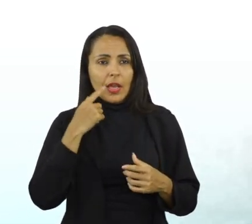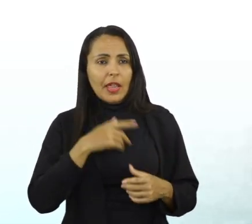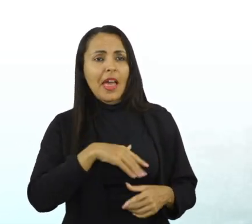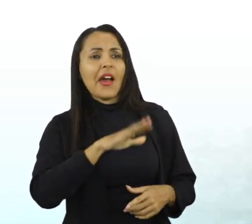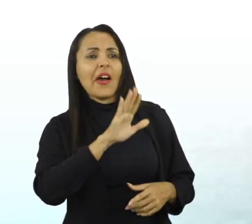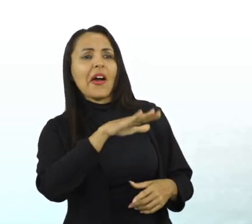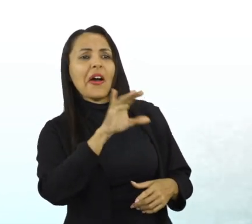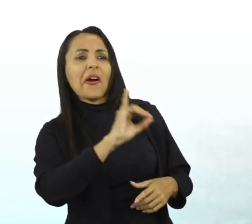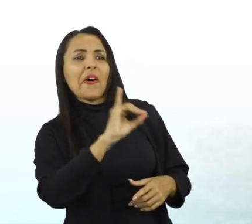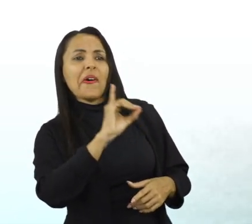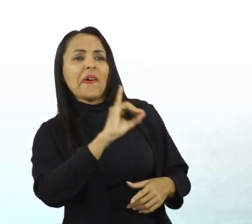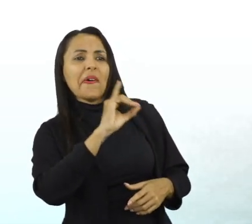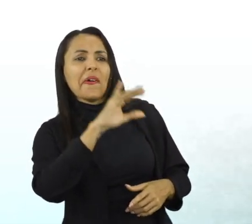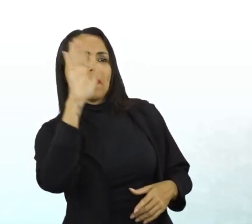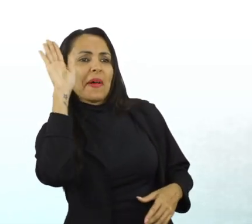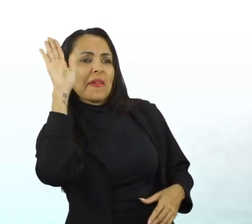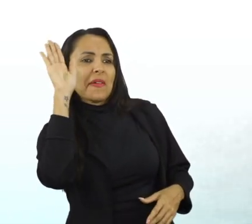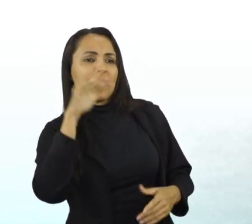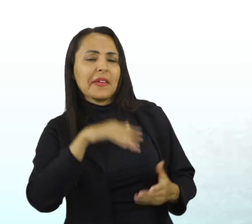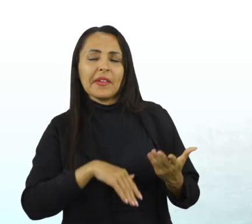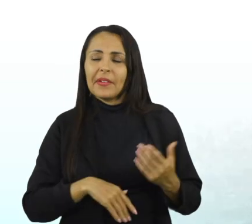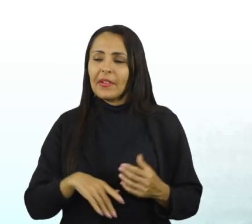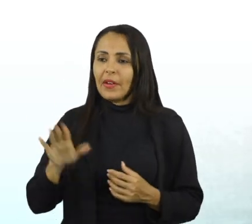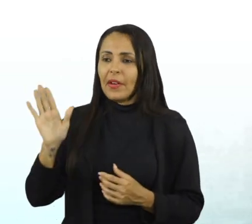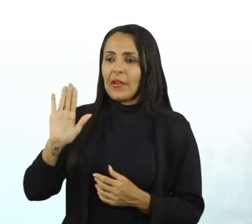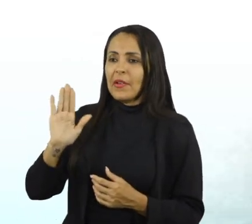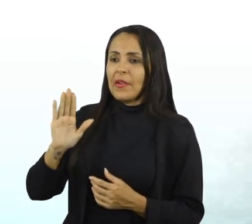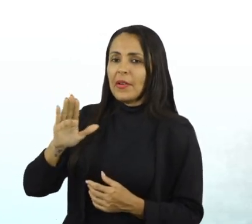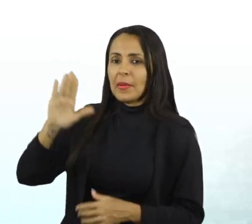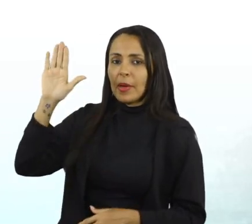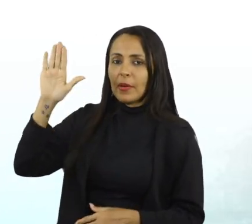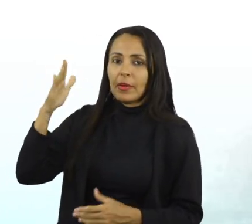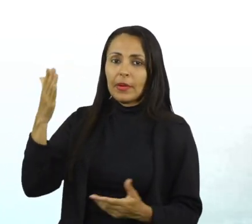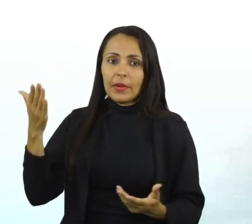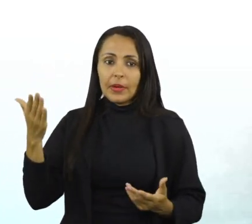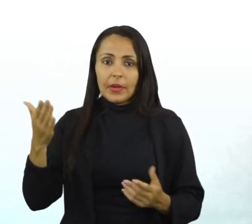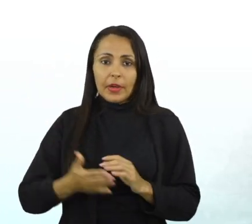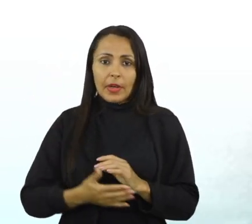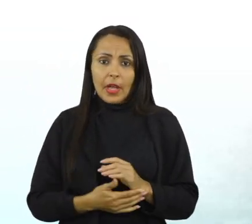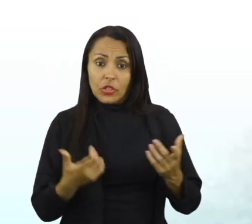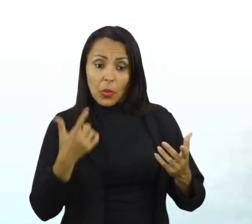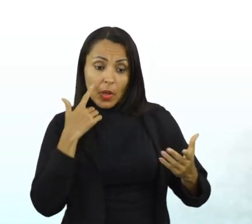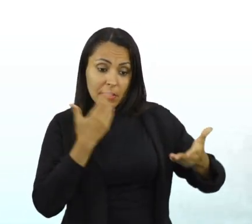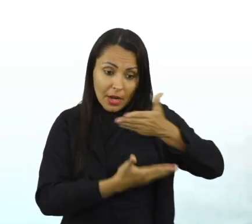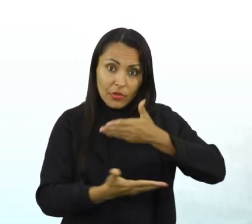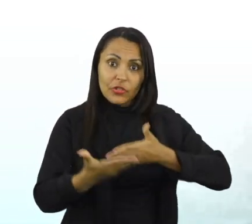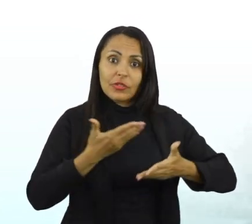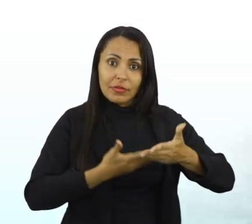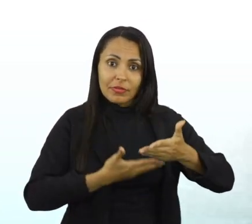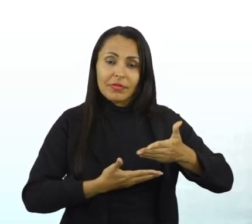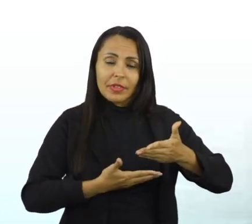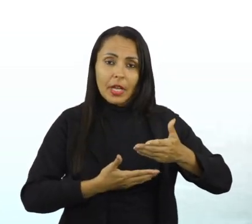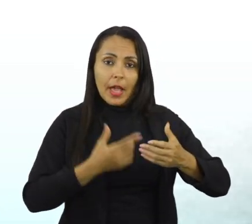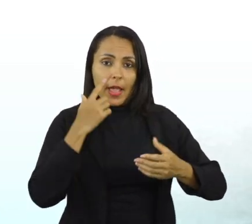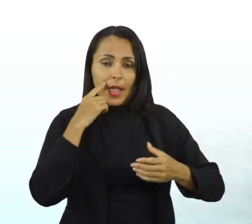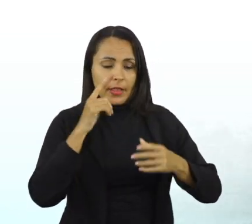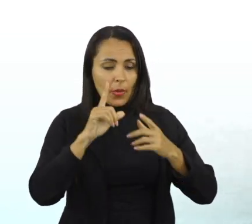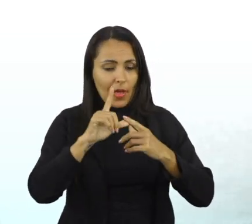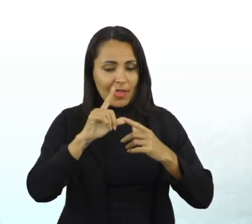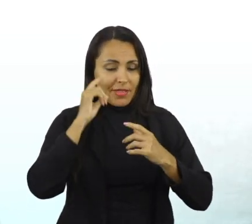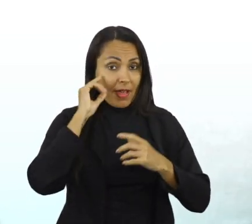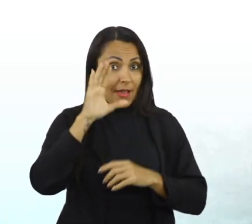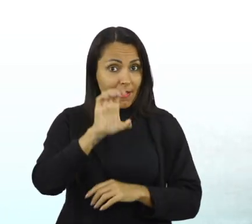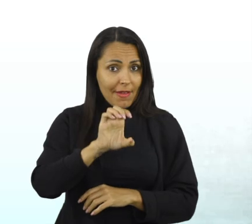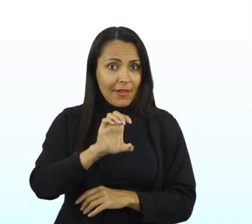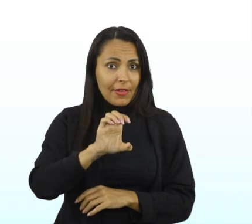ele diz, aí, maloqueiro, ele usa o vocativo. Aí, maloqueira, ó, estão aí interagindo. Então,